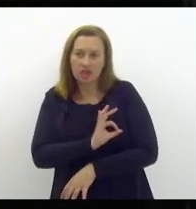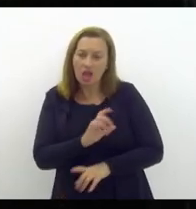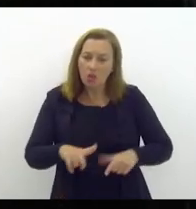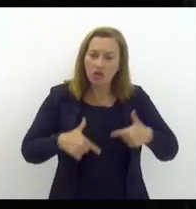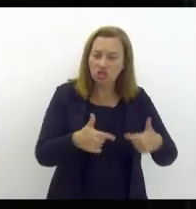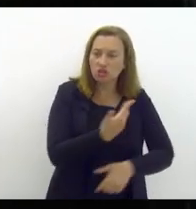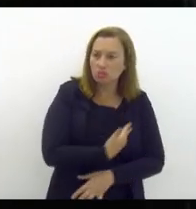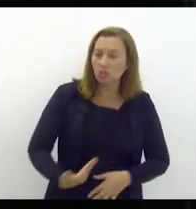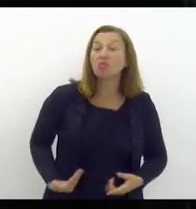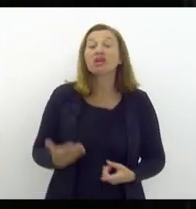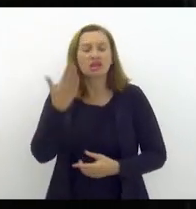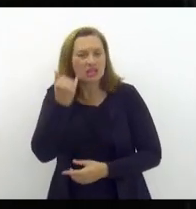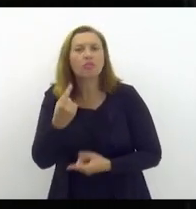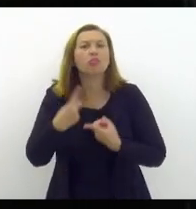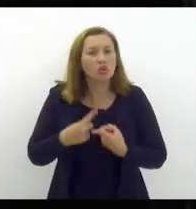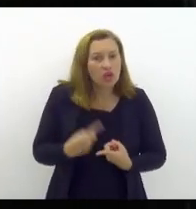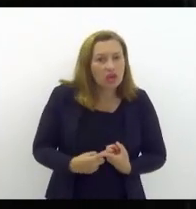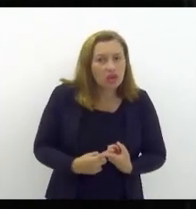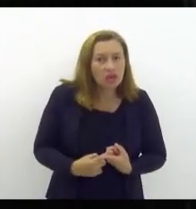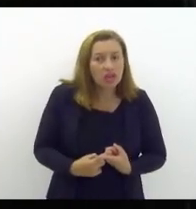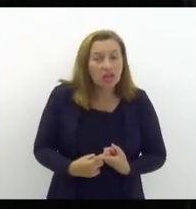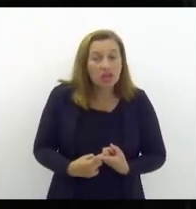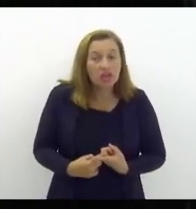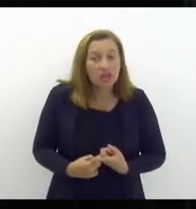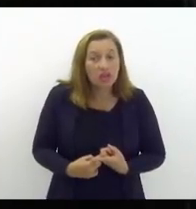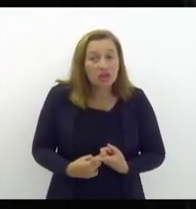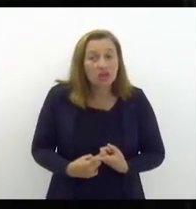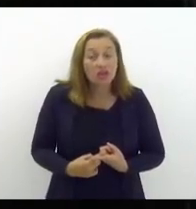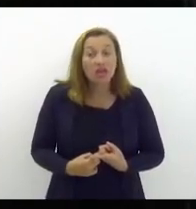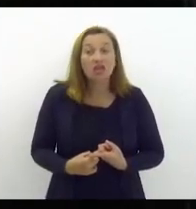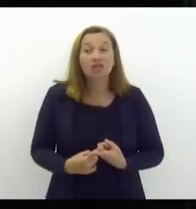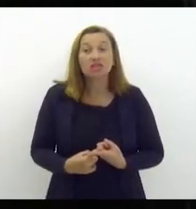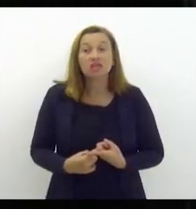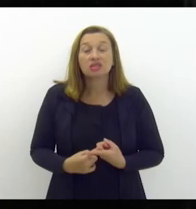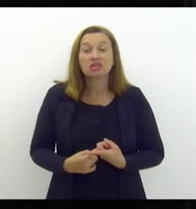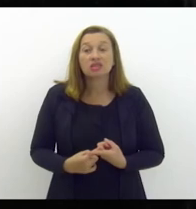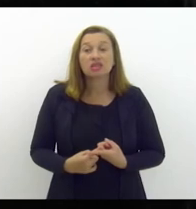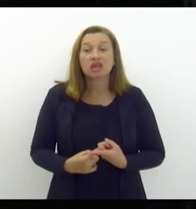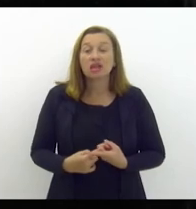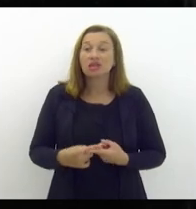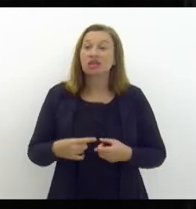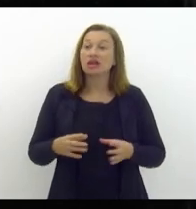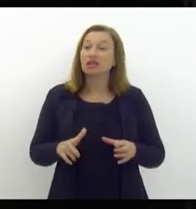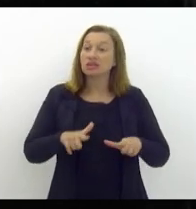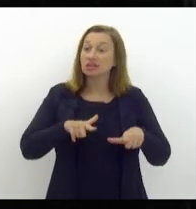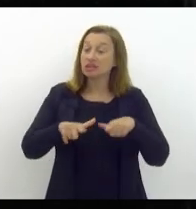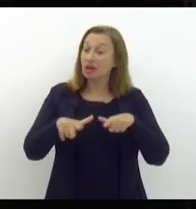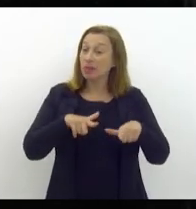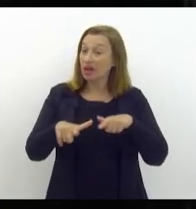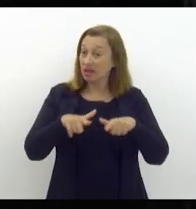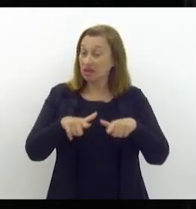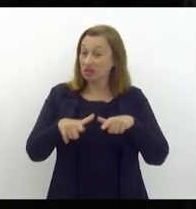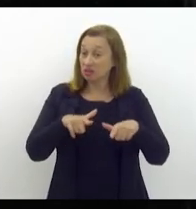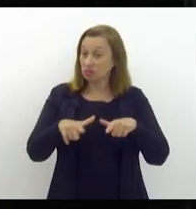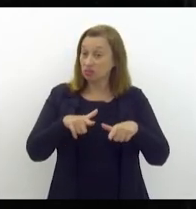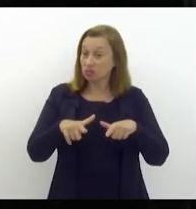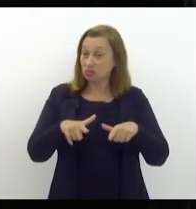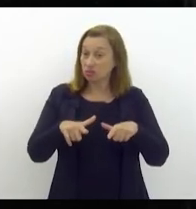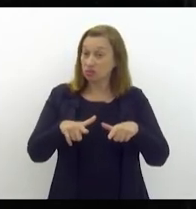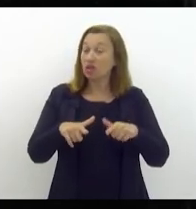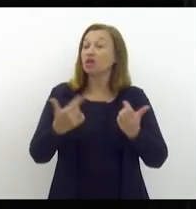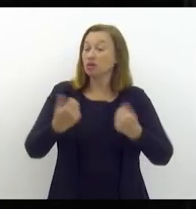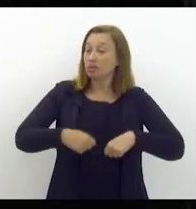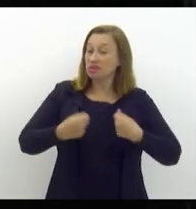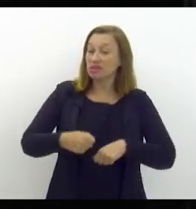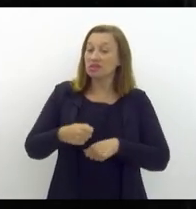pública. Sabe por que é uma ação pública? Porque ele está agindo enquanto ente público. Logo, tem que ser fiscalizado. Essa